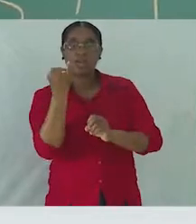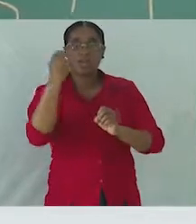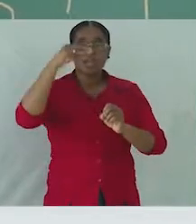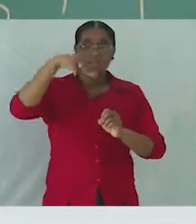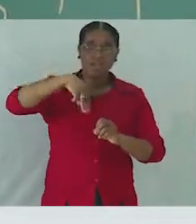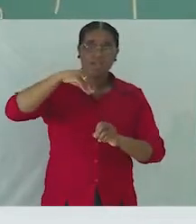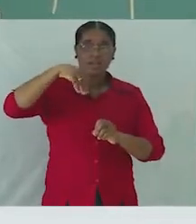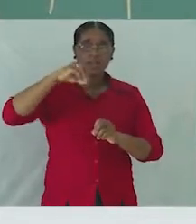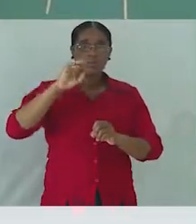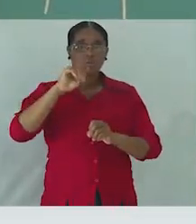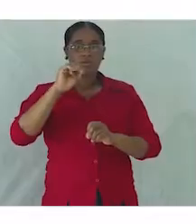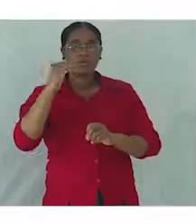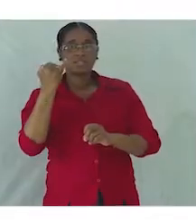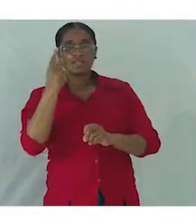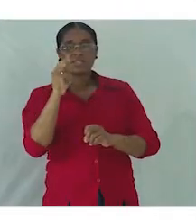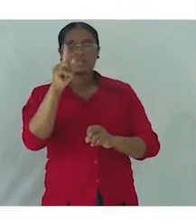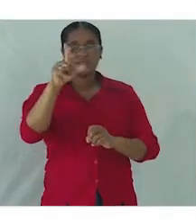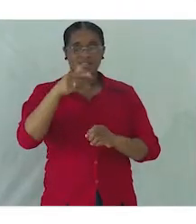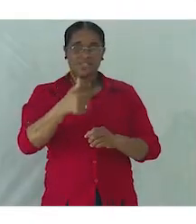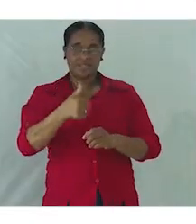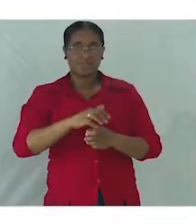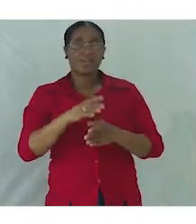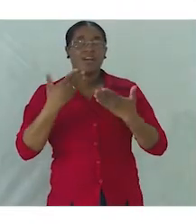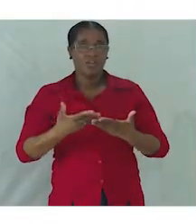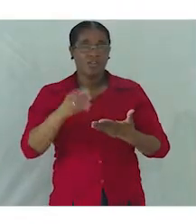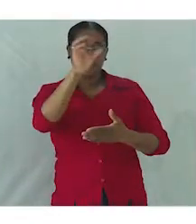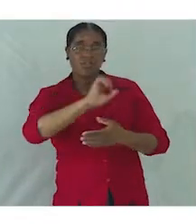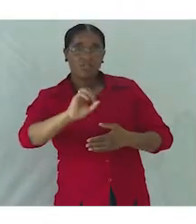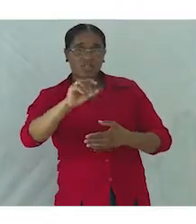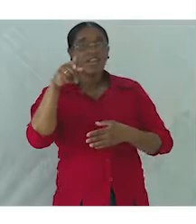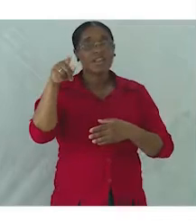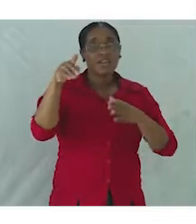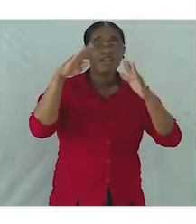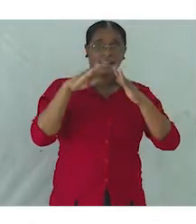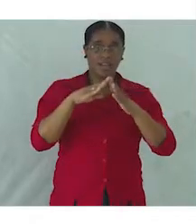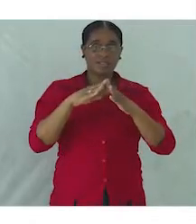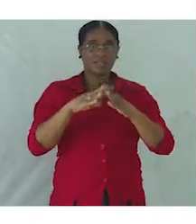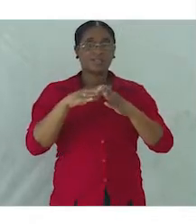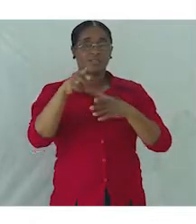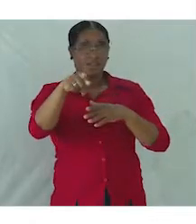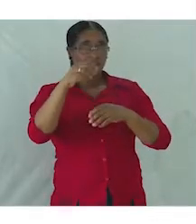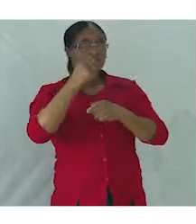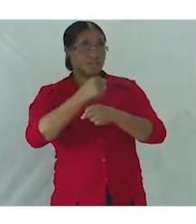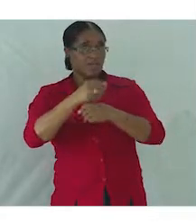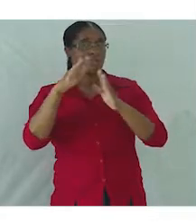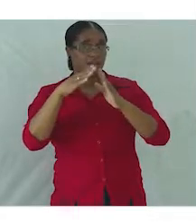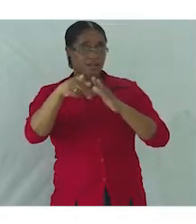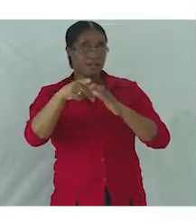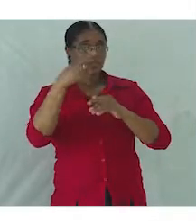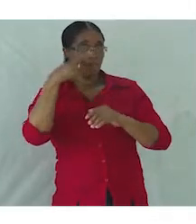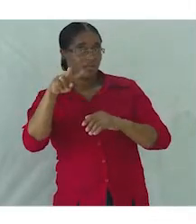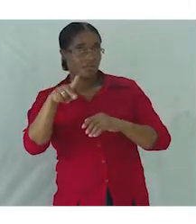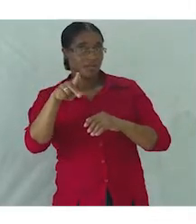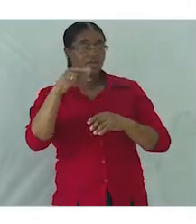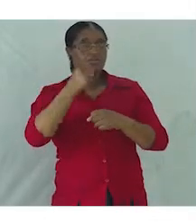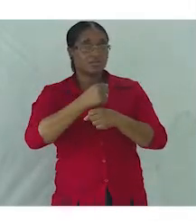impossível, certo? Agora vocês, por favor, em casa, isso fica como dever de casa, ver os